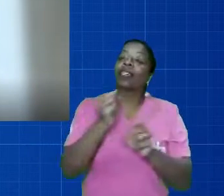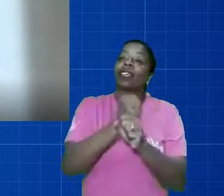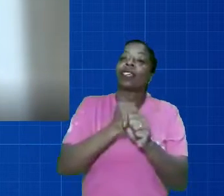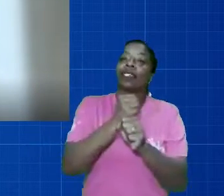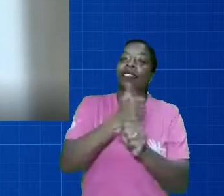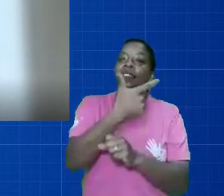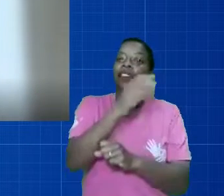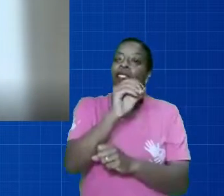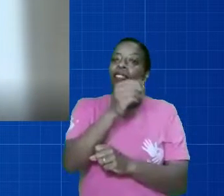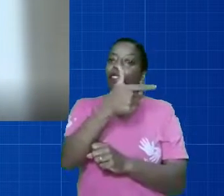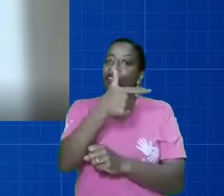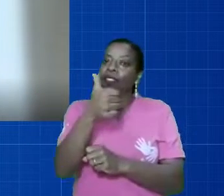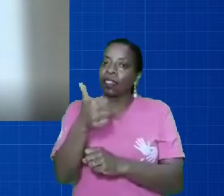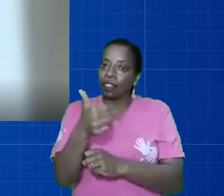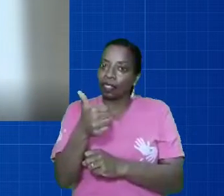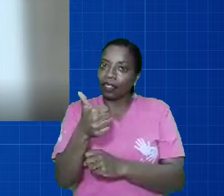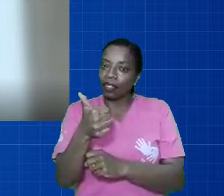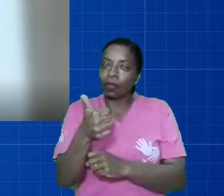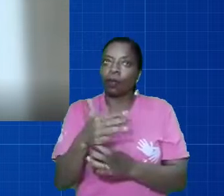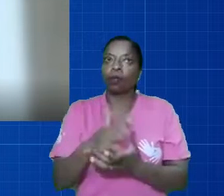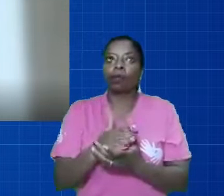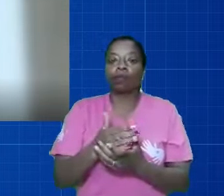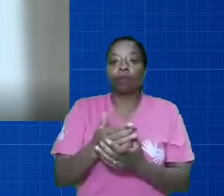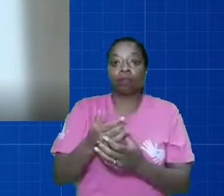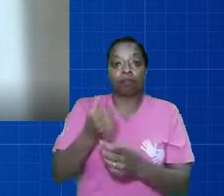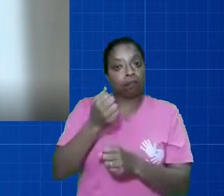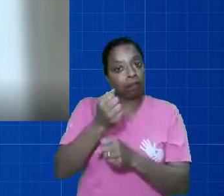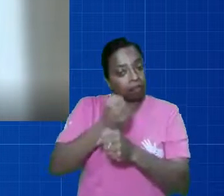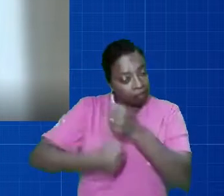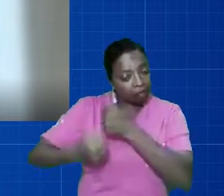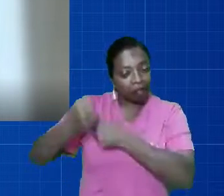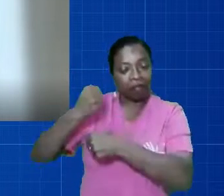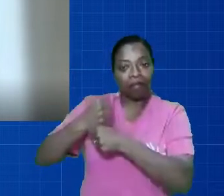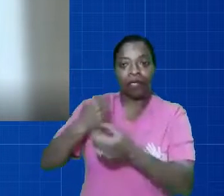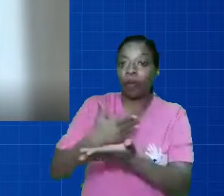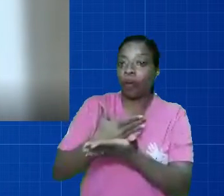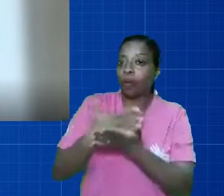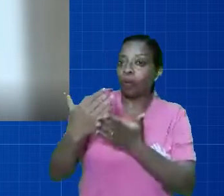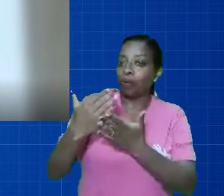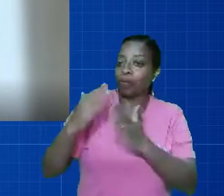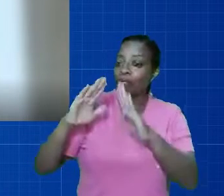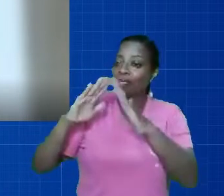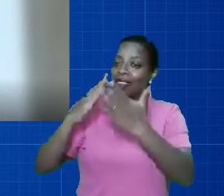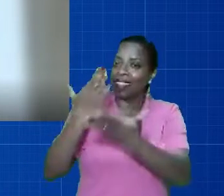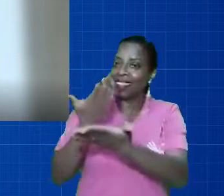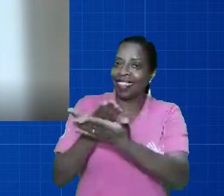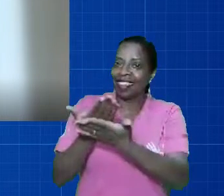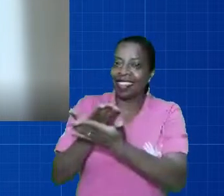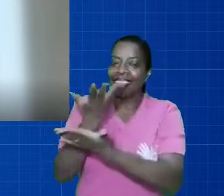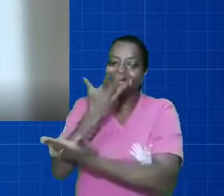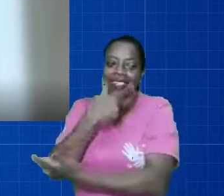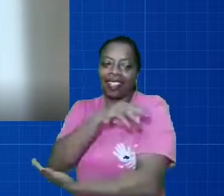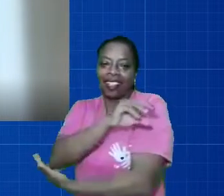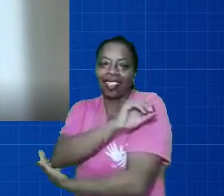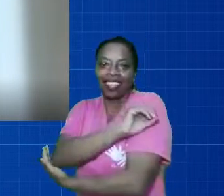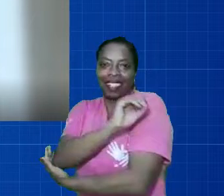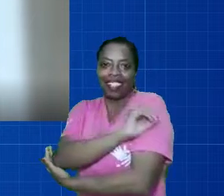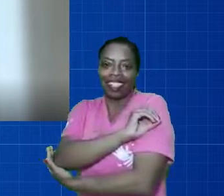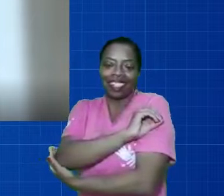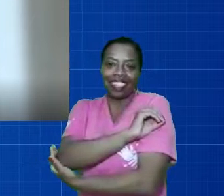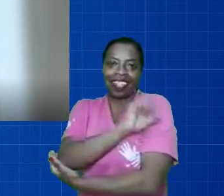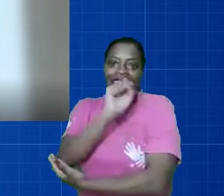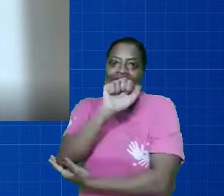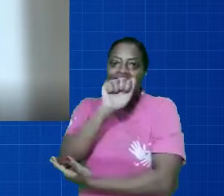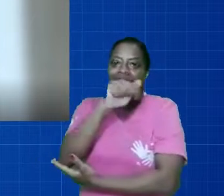nós iniciamos as atividades no CEMEI São Francisco. Então, a proposta da Oficina de